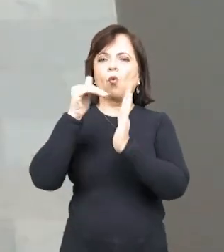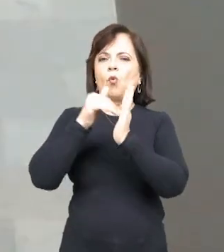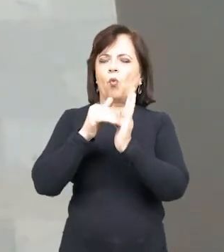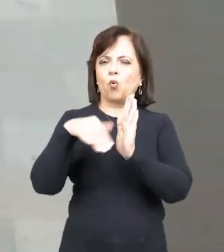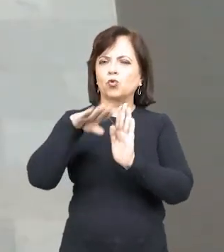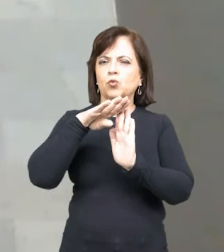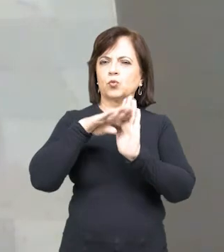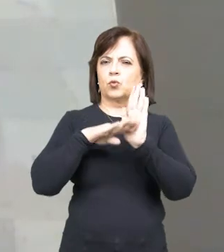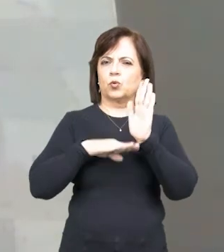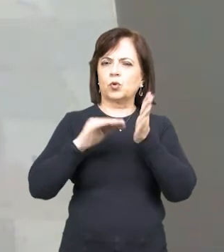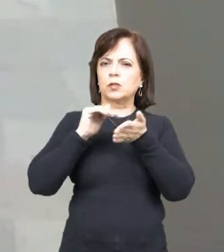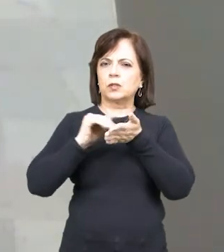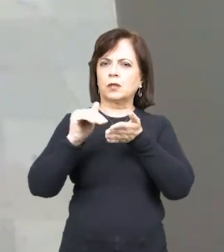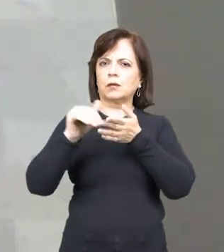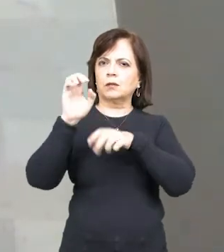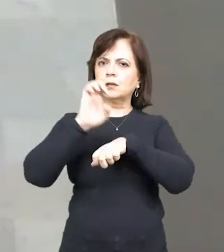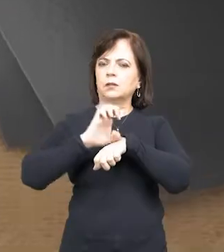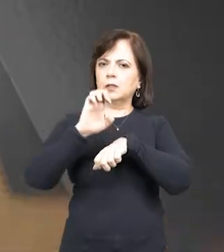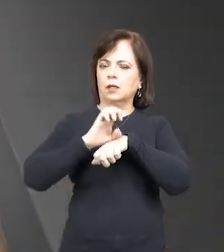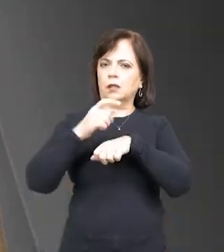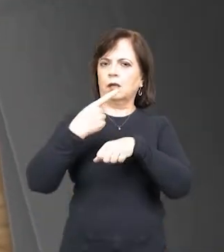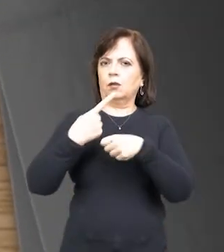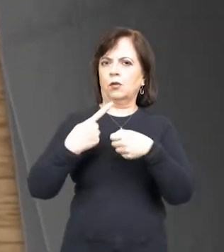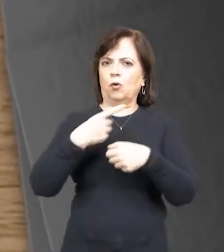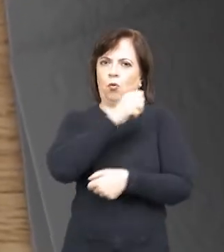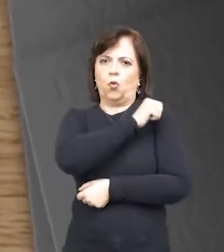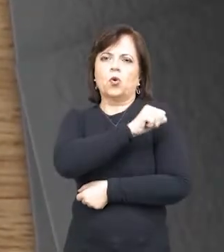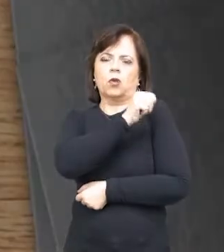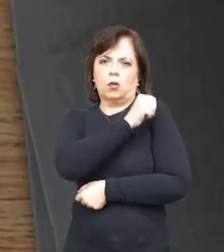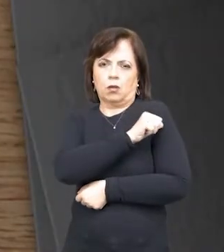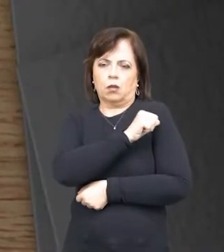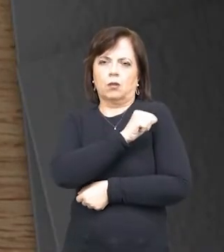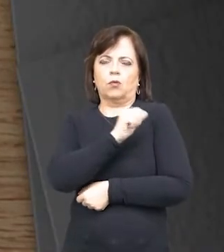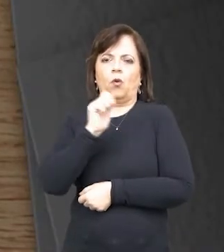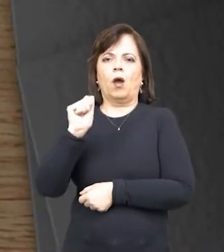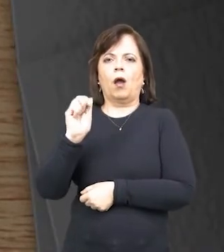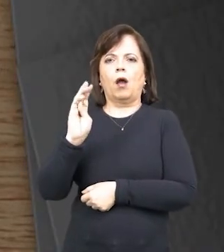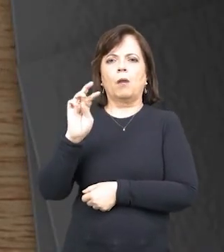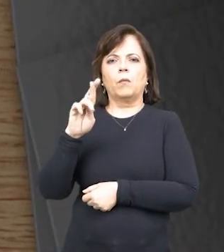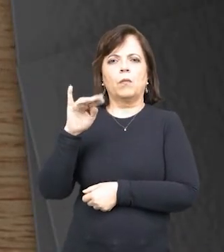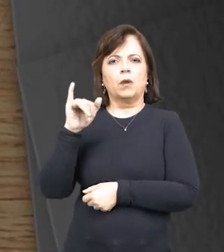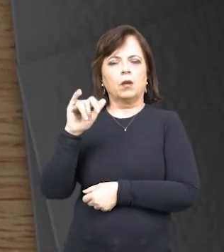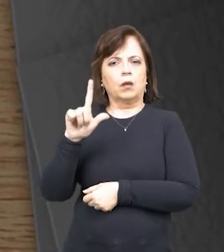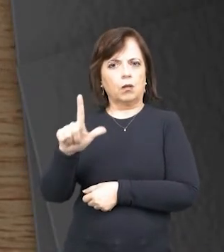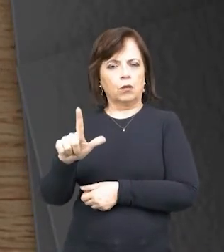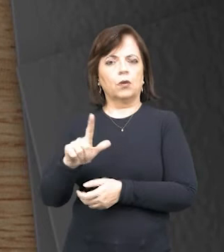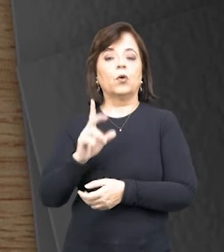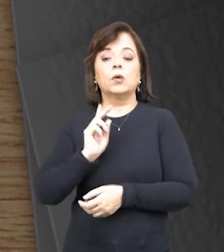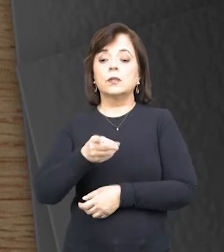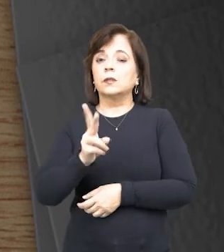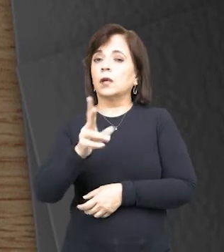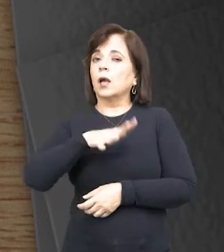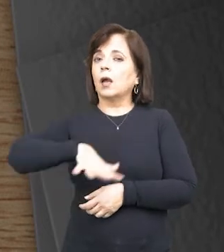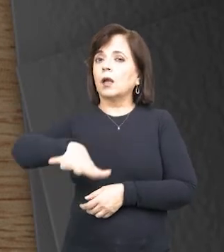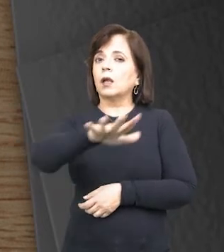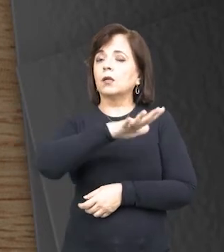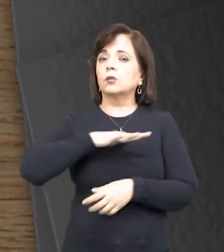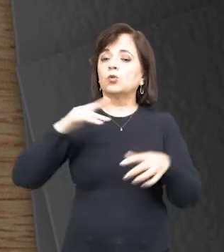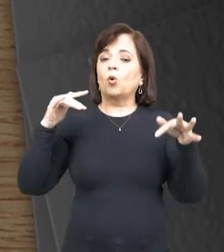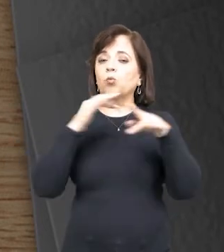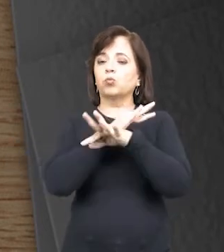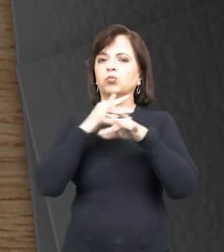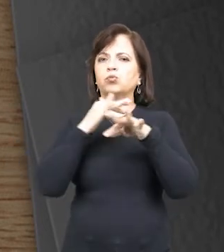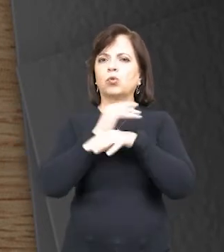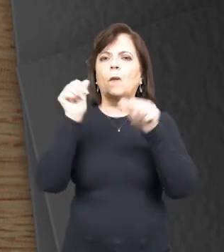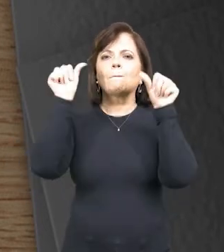nota técnica expedida pela Secretaria de Estado do Rio de Janeiro, 8 de abril, toda a região